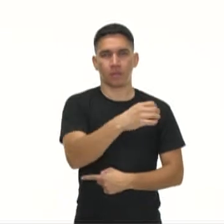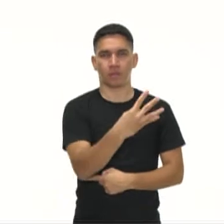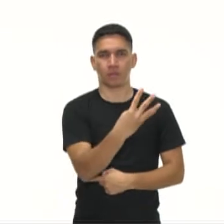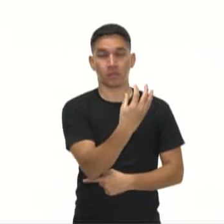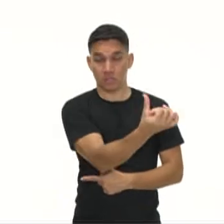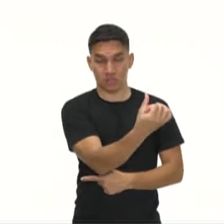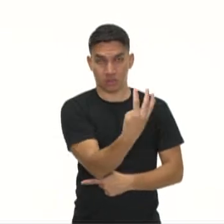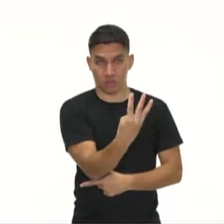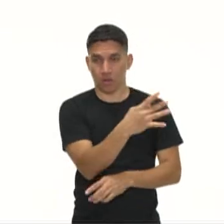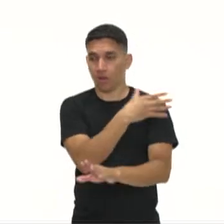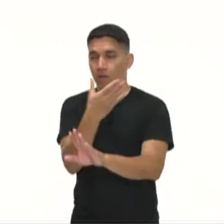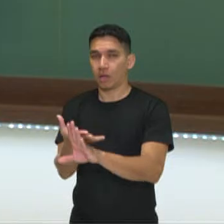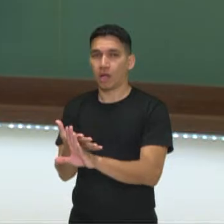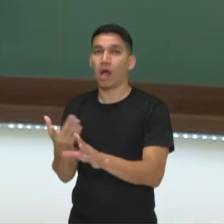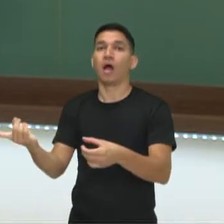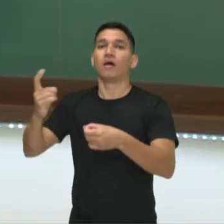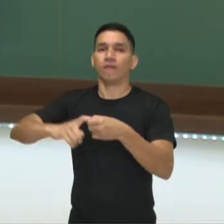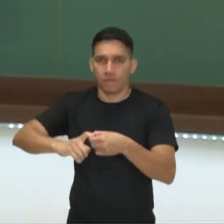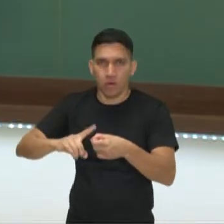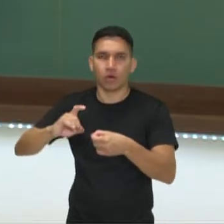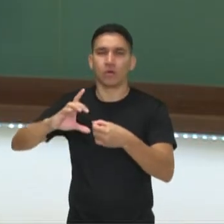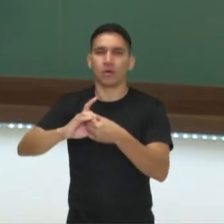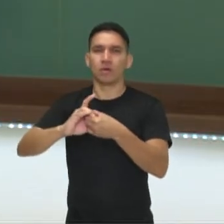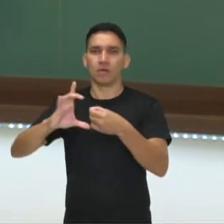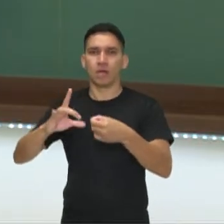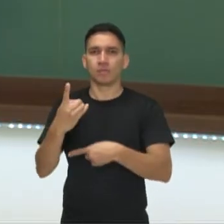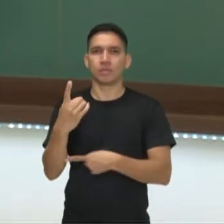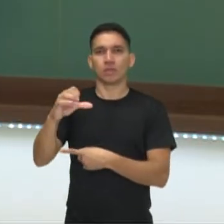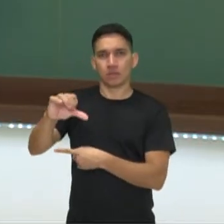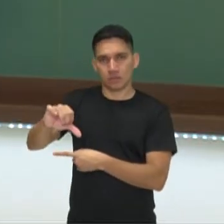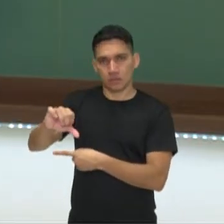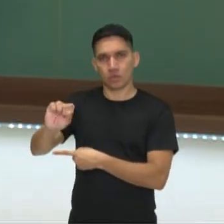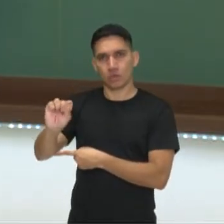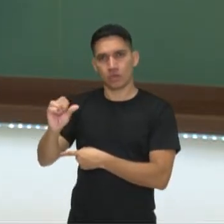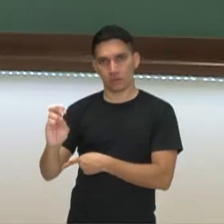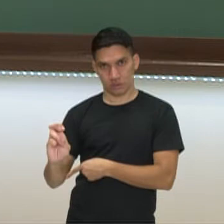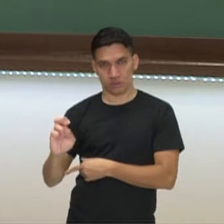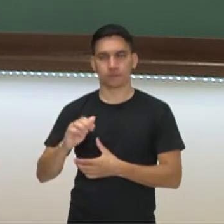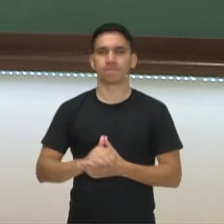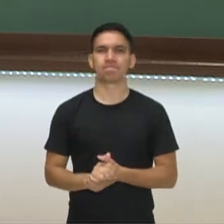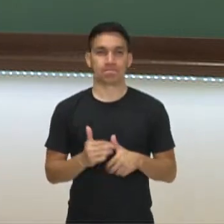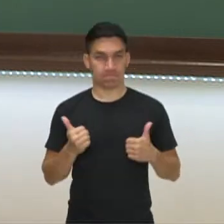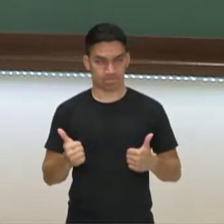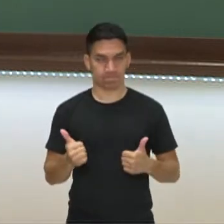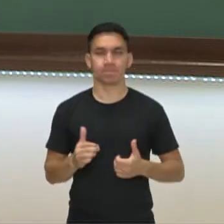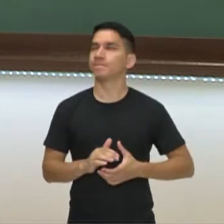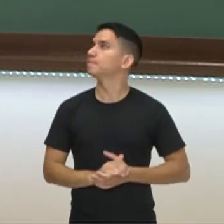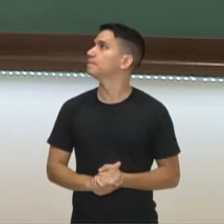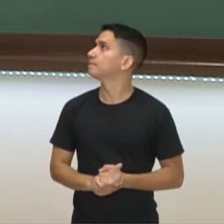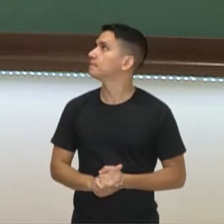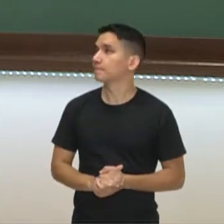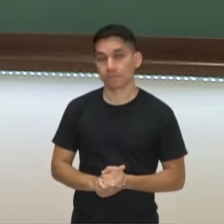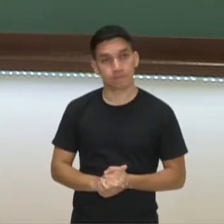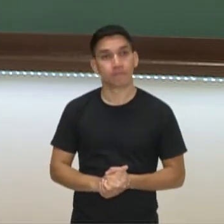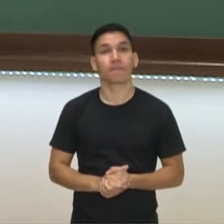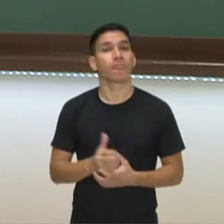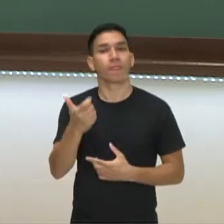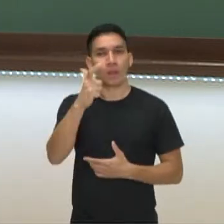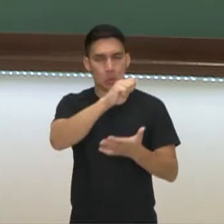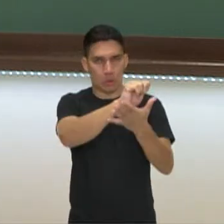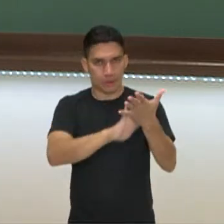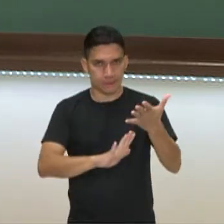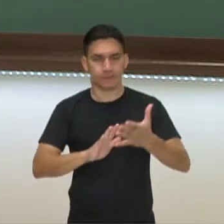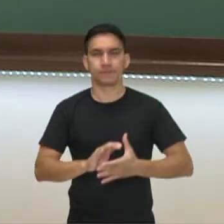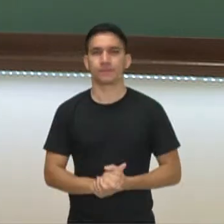1964 até a retomada da redemocratização em 1985. Legal? Vamos a mais uma atividade